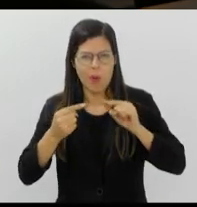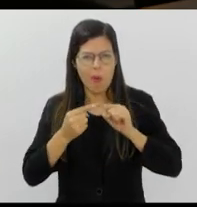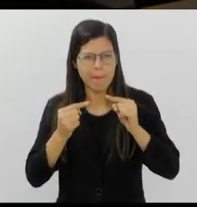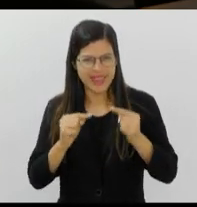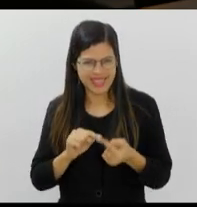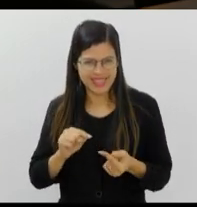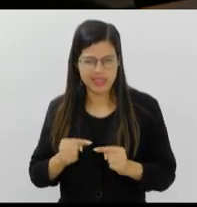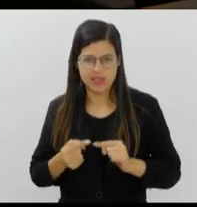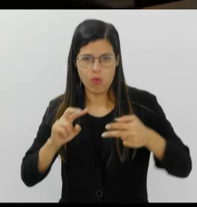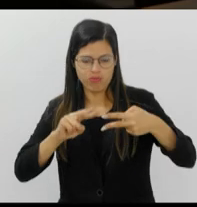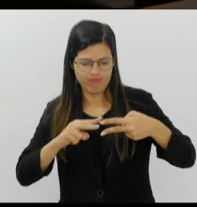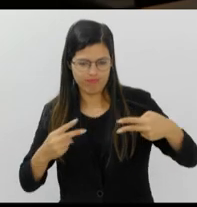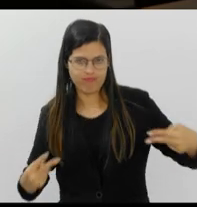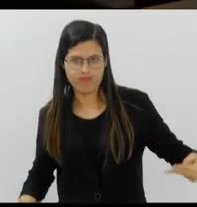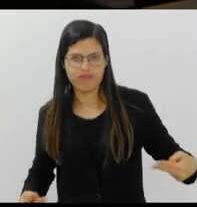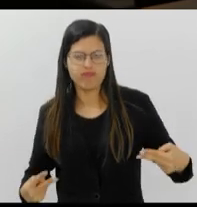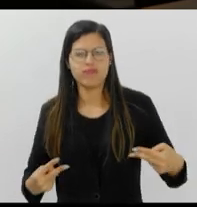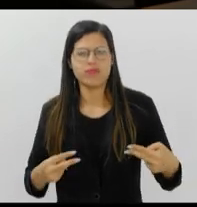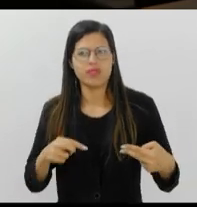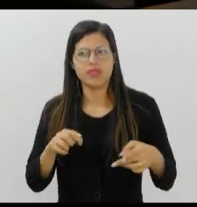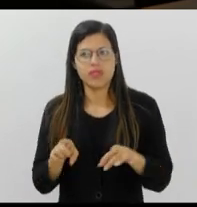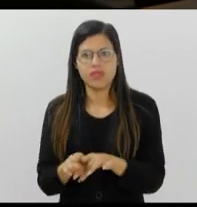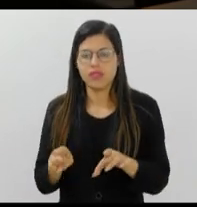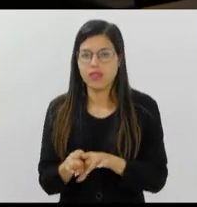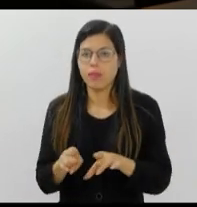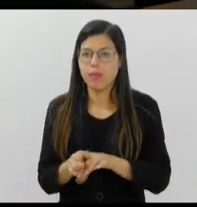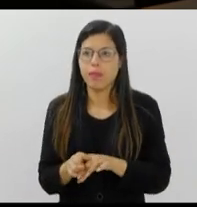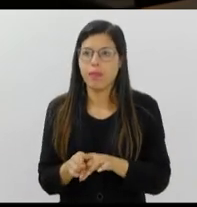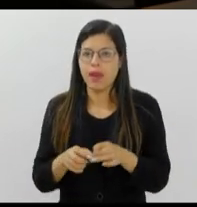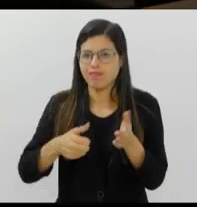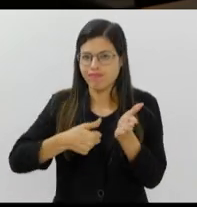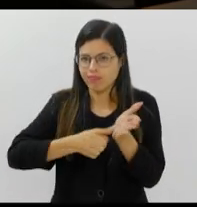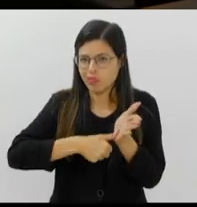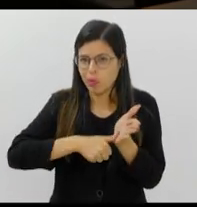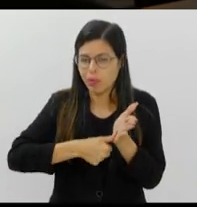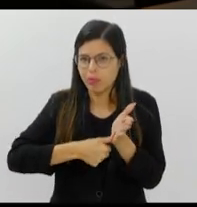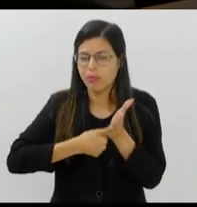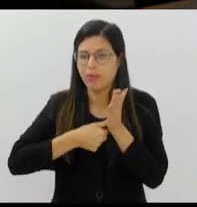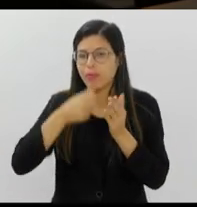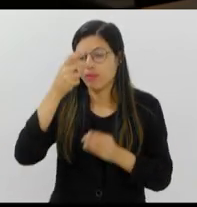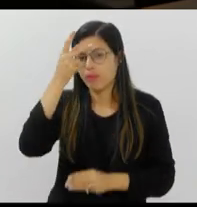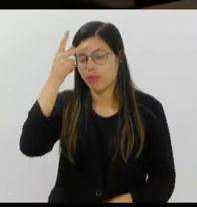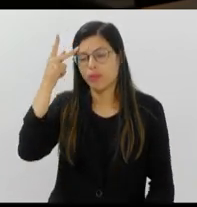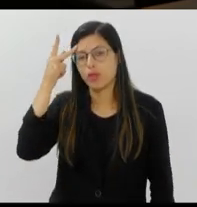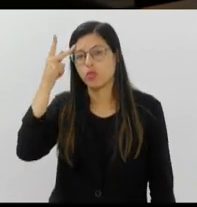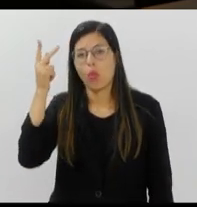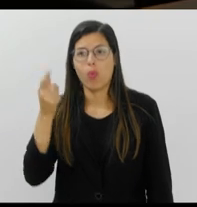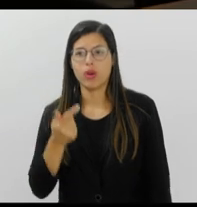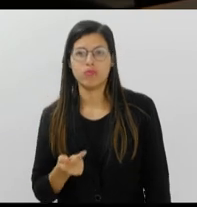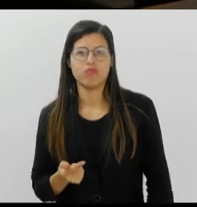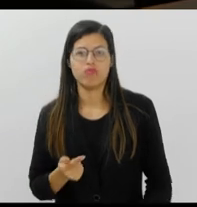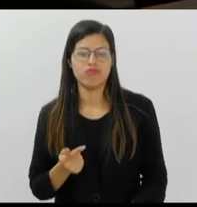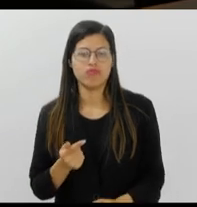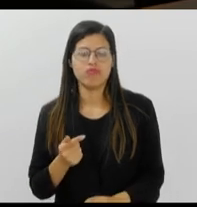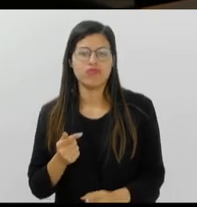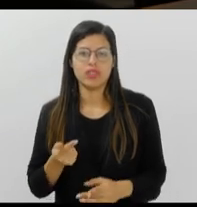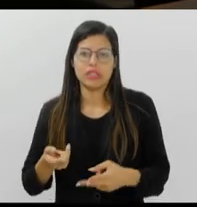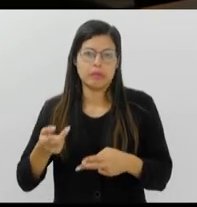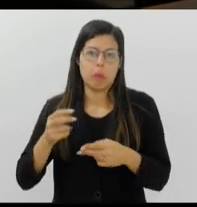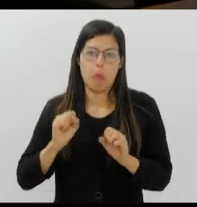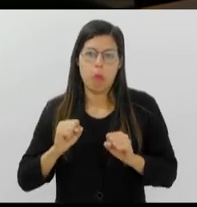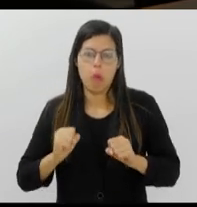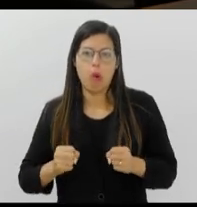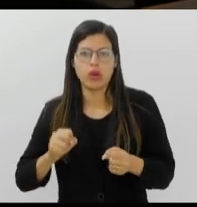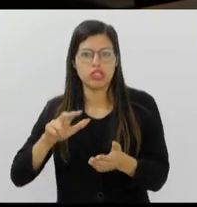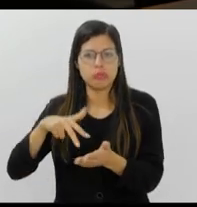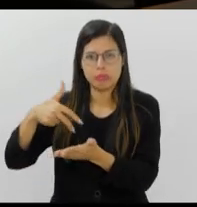não genético, como as impressões digitais e também a biometria, pessoas sem identificação e que estejam internadas em abrigos, hospitais